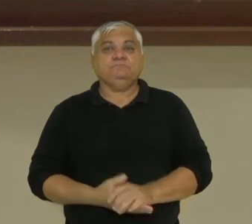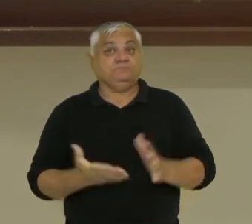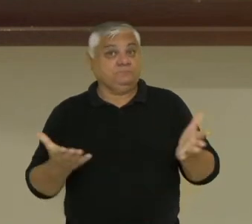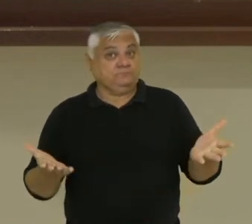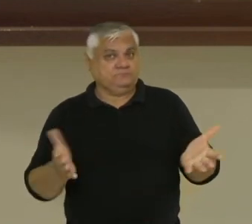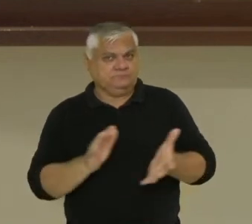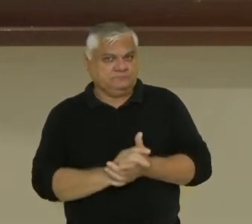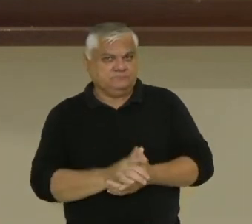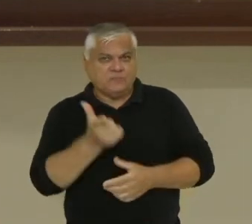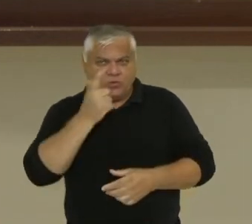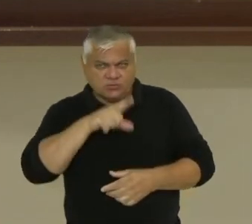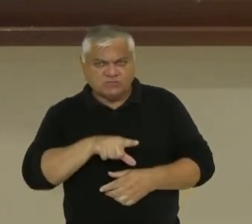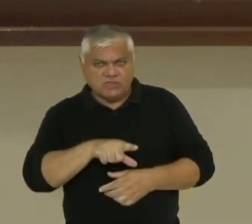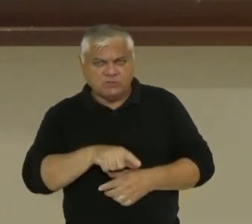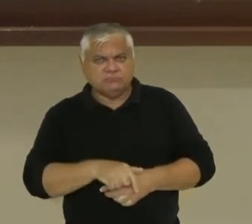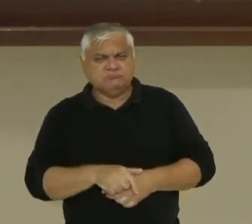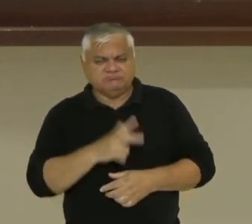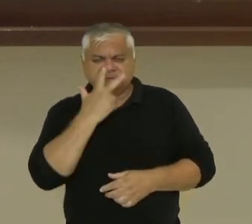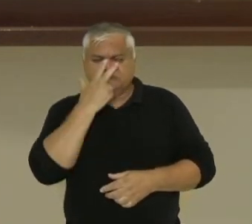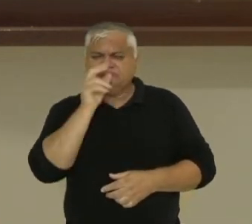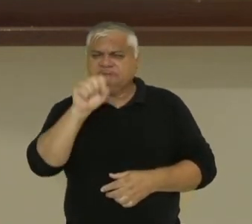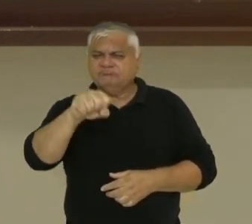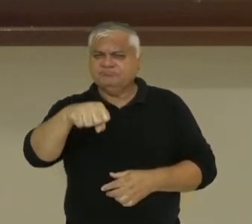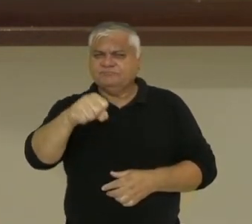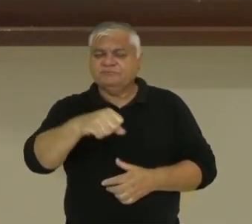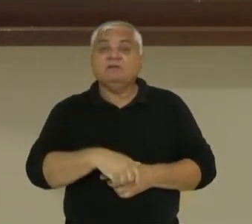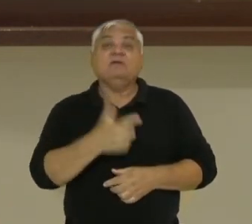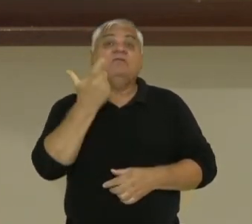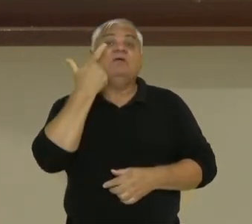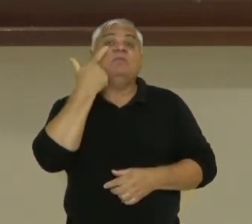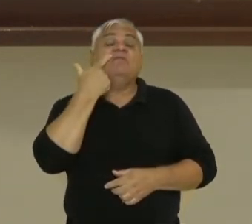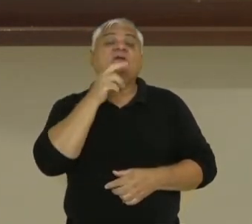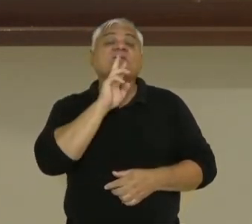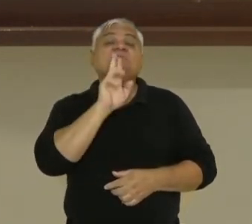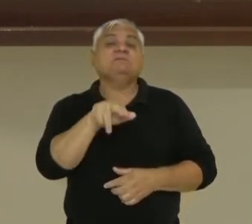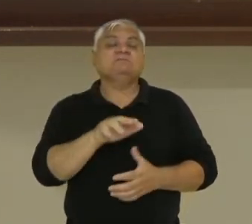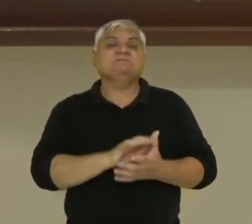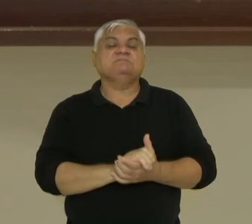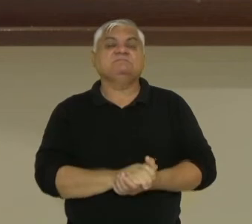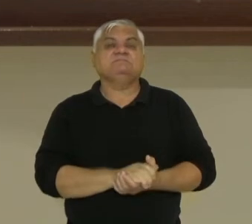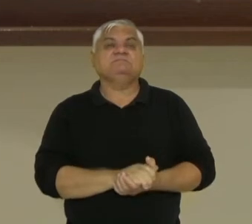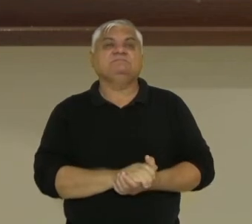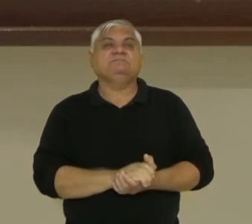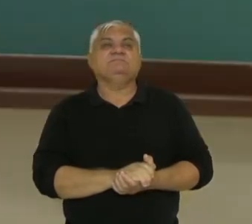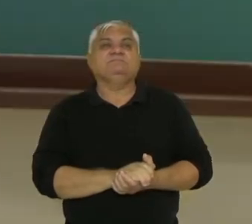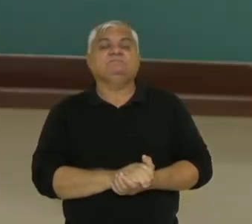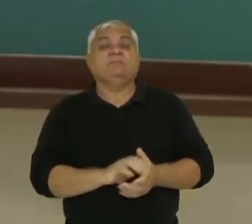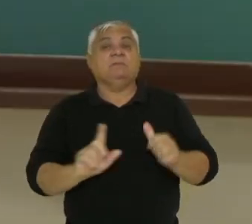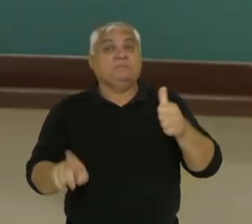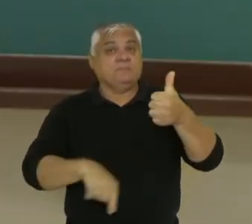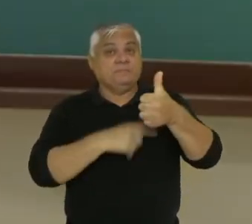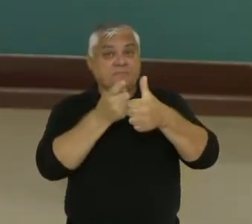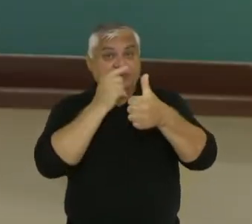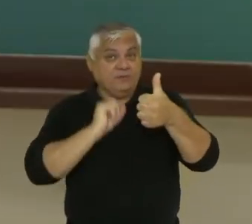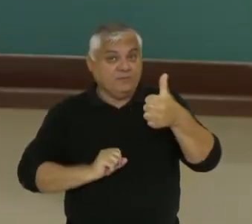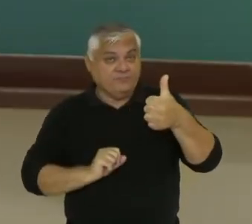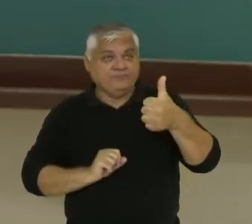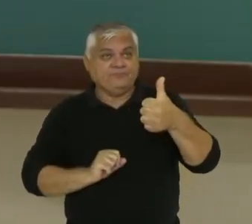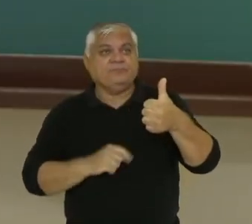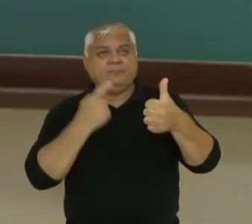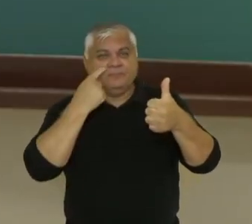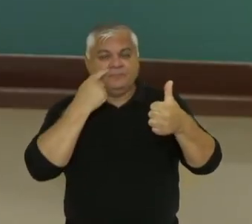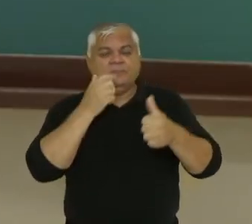Então, galera, conseguiram? Tenho certeza que sim. Vamos lá conferir então os resultados? Então vamos lá. Primeira coisa aqui, nós temos a